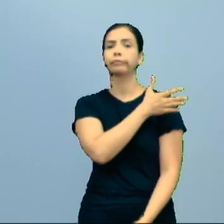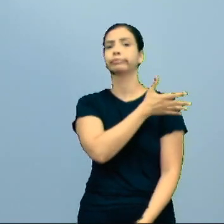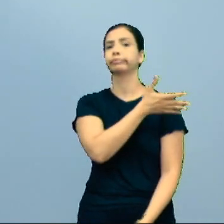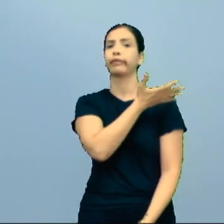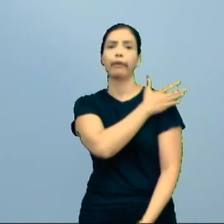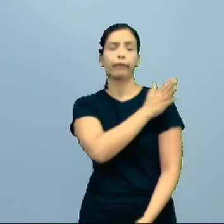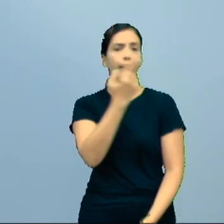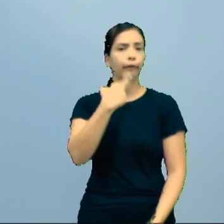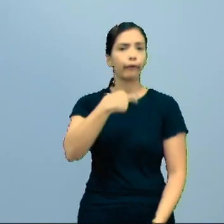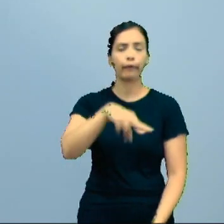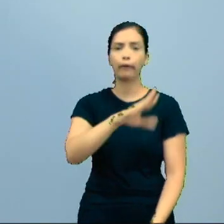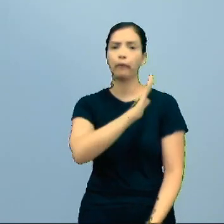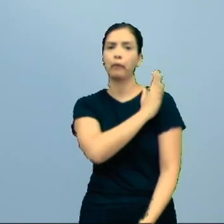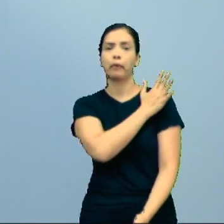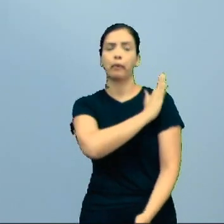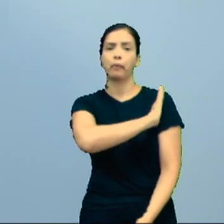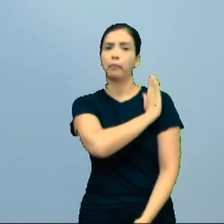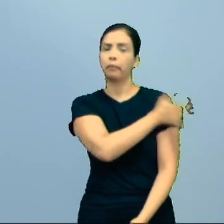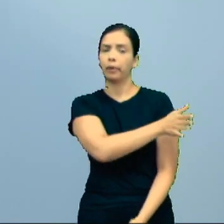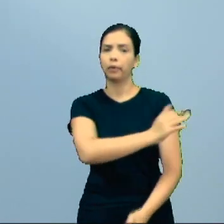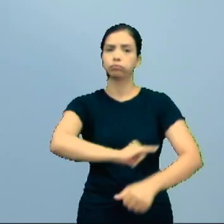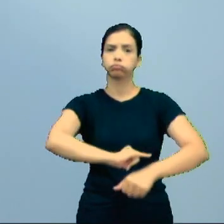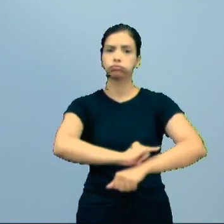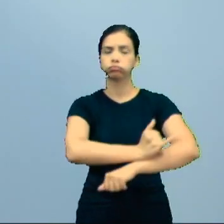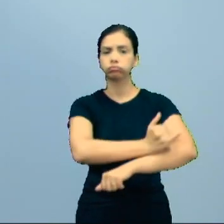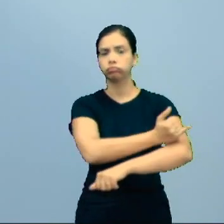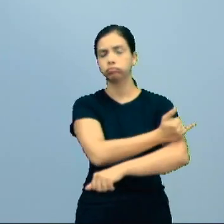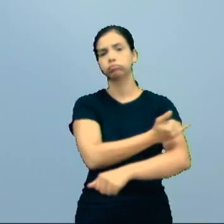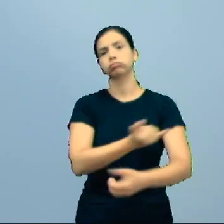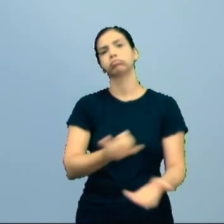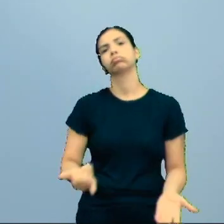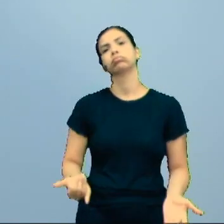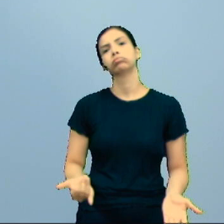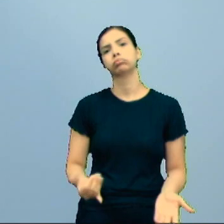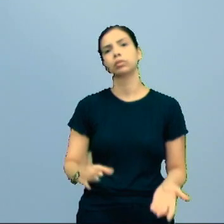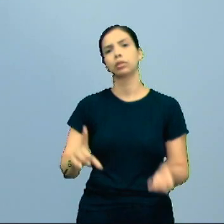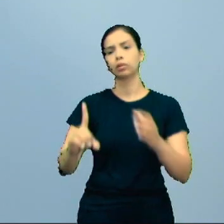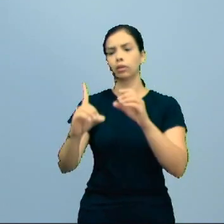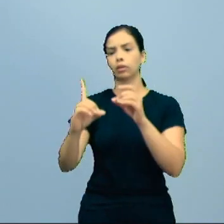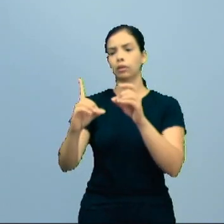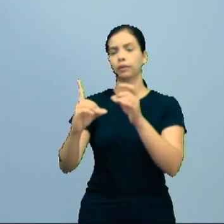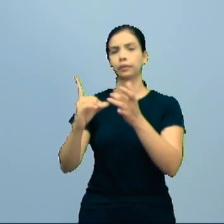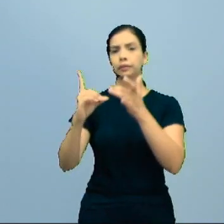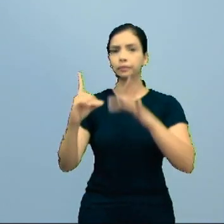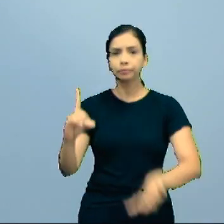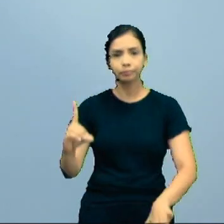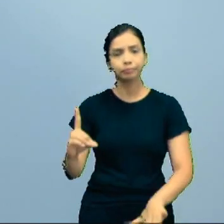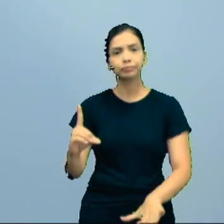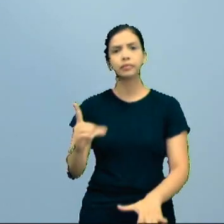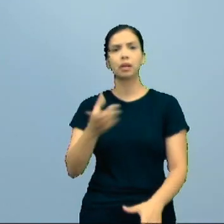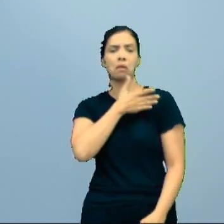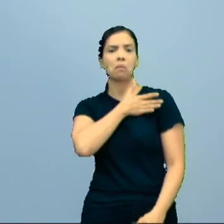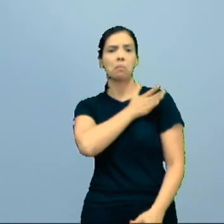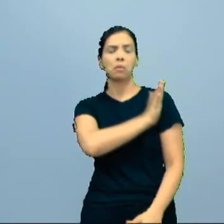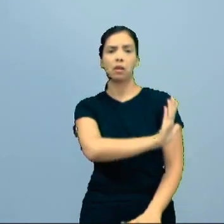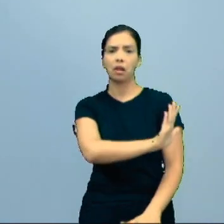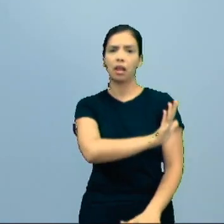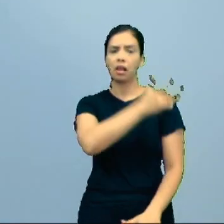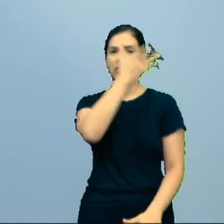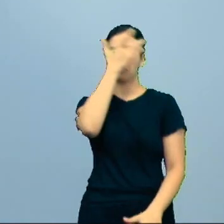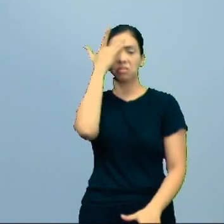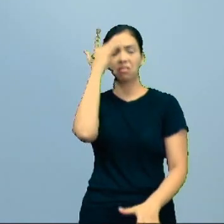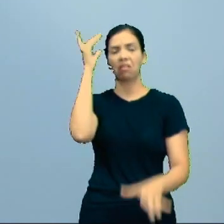a gordofobia, que é o preconceito contra pessoas gordas, o capacitismo, que é um preconceito contra pessoas que têm algum tipo